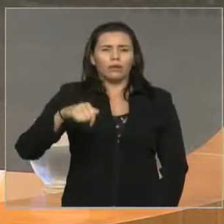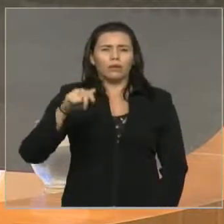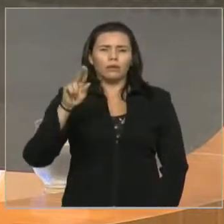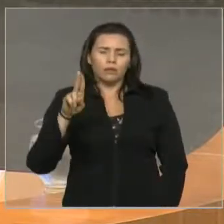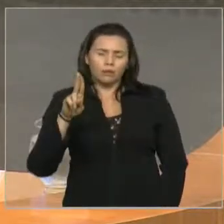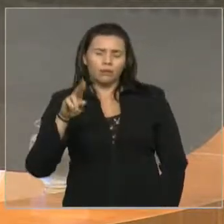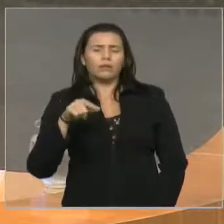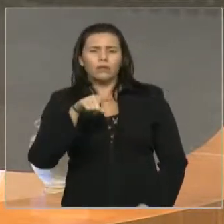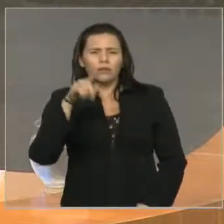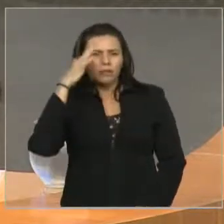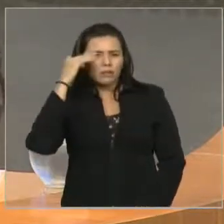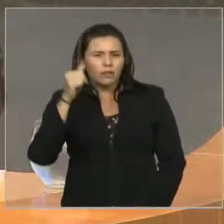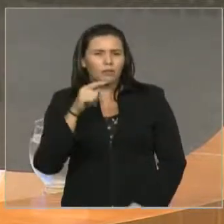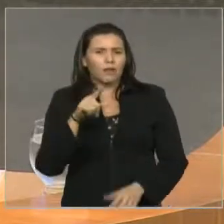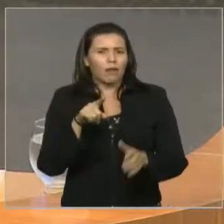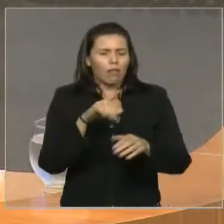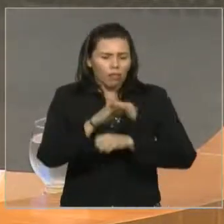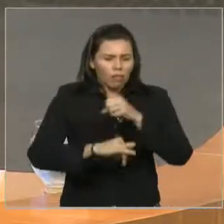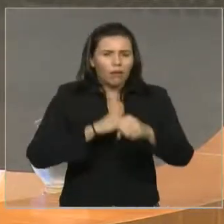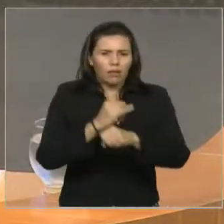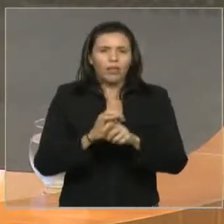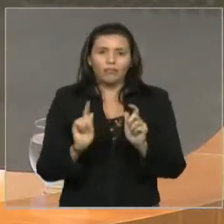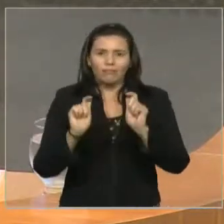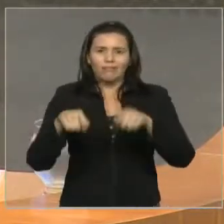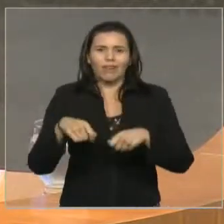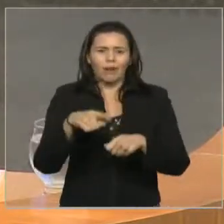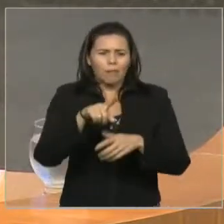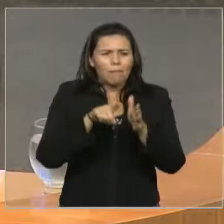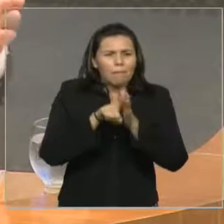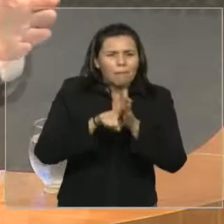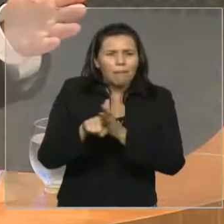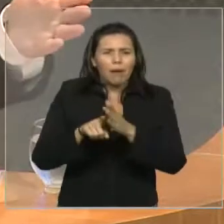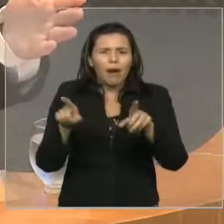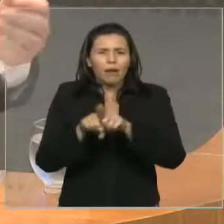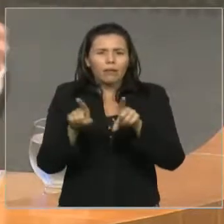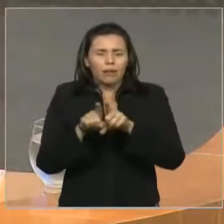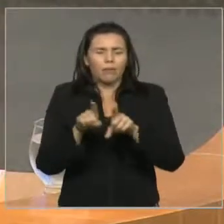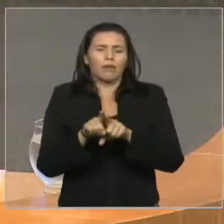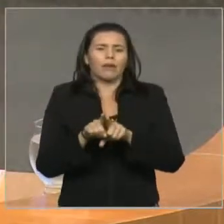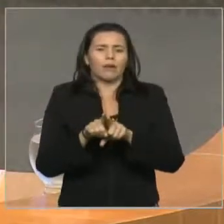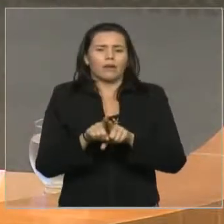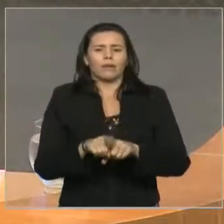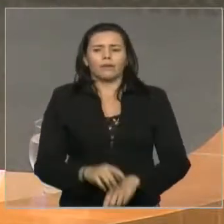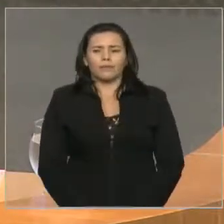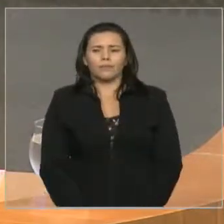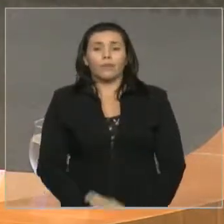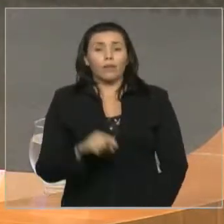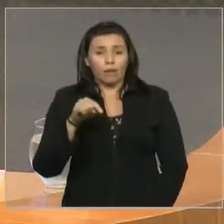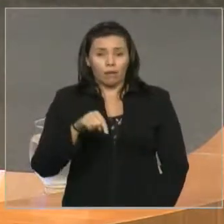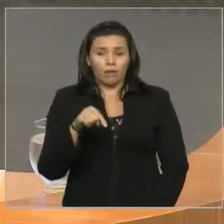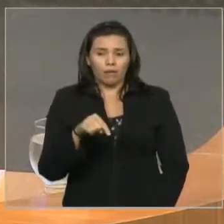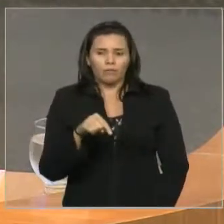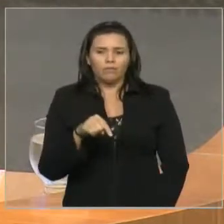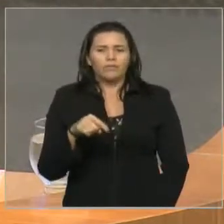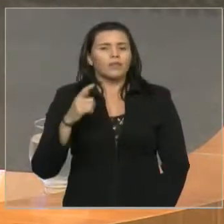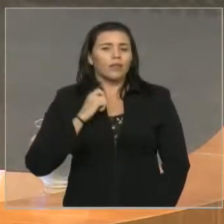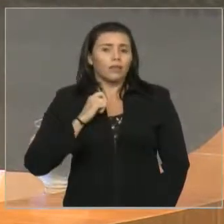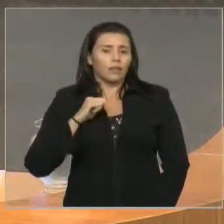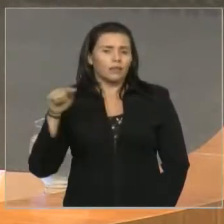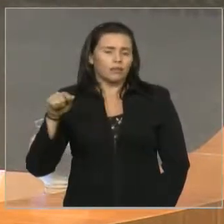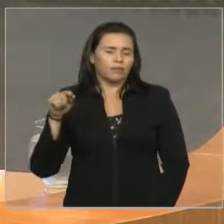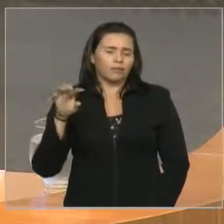Atendimento Virtual, o autoatendimento orientado, surgido aqui na nossa região fiscal, mais precisamente na Delegacia de